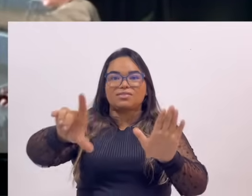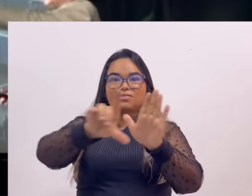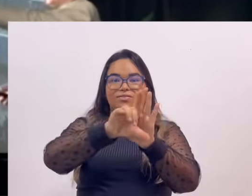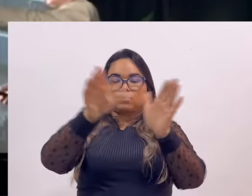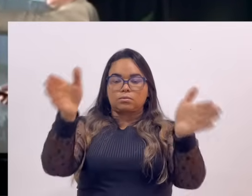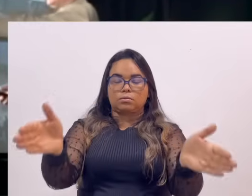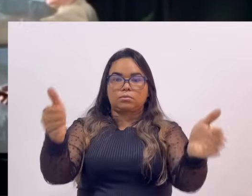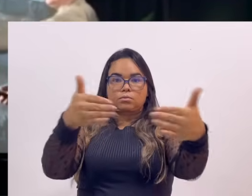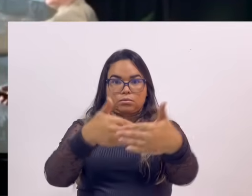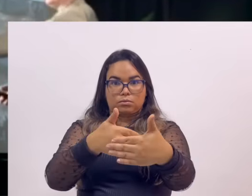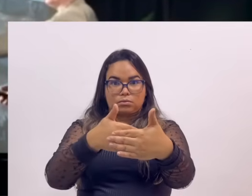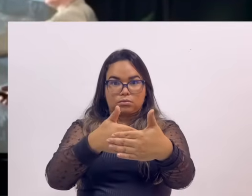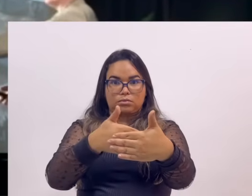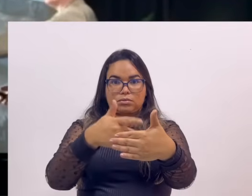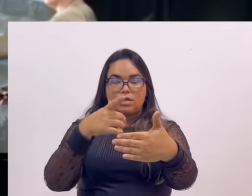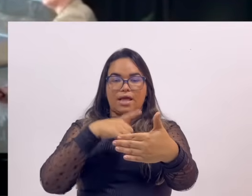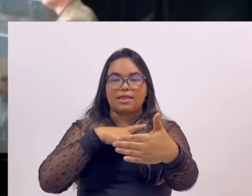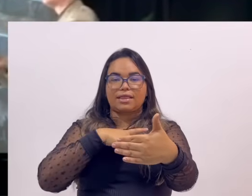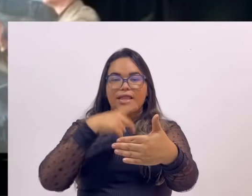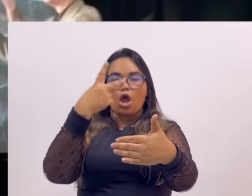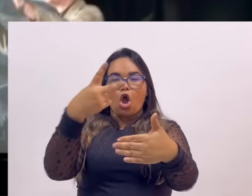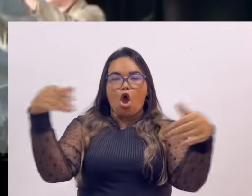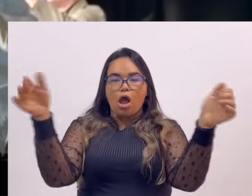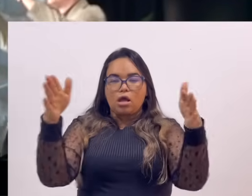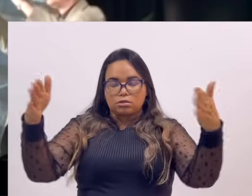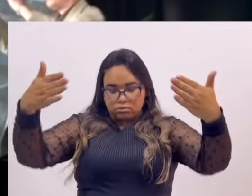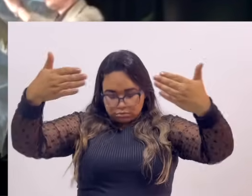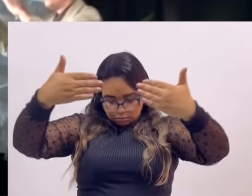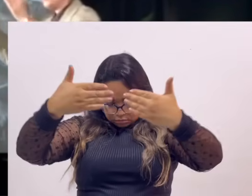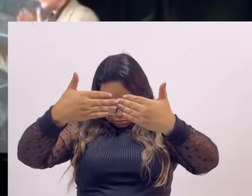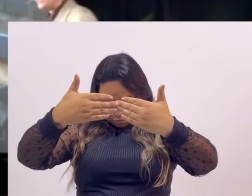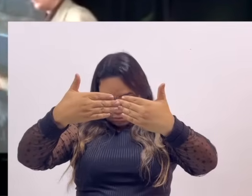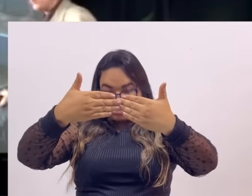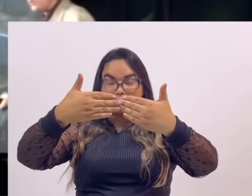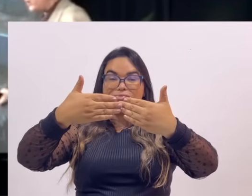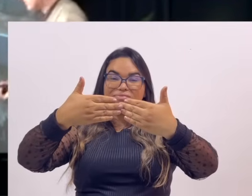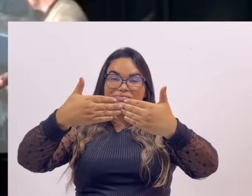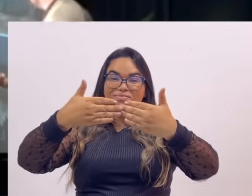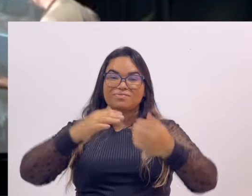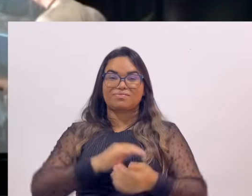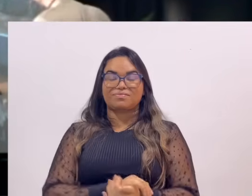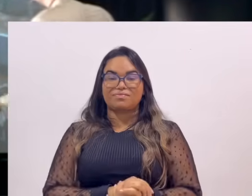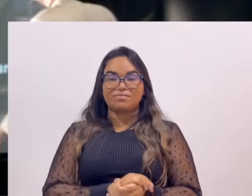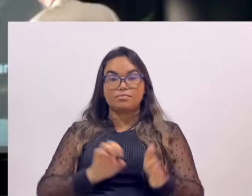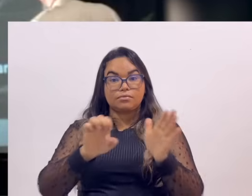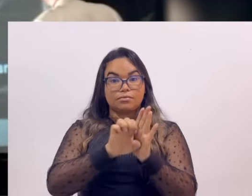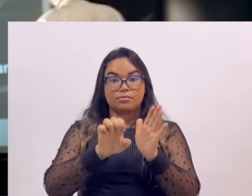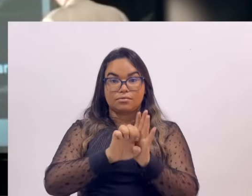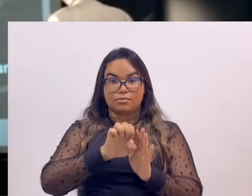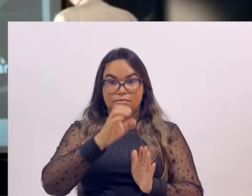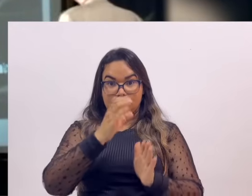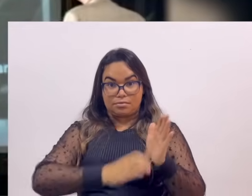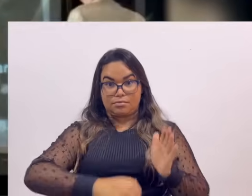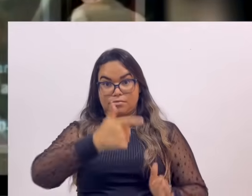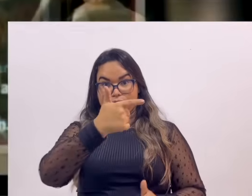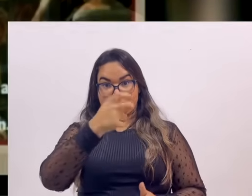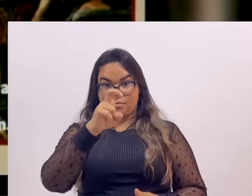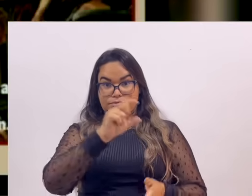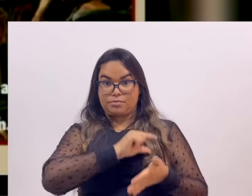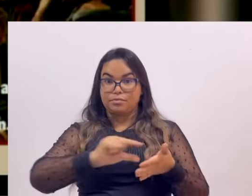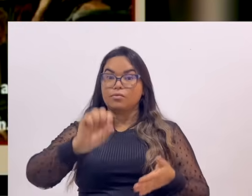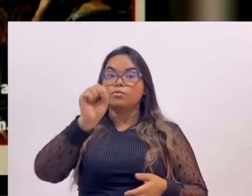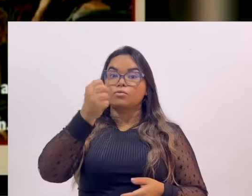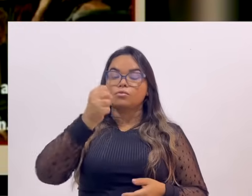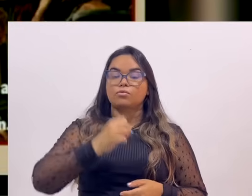coberta por dois querubins. Isso é o que havia. Êxodo 25, 8. E me farão um